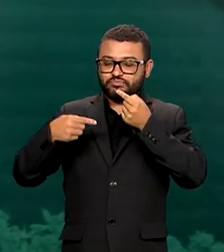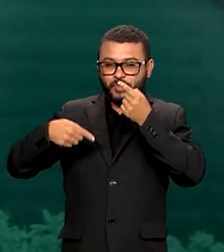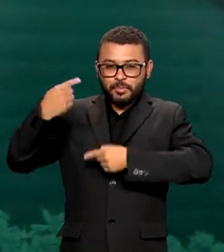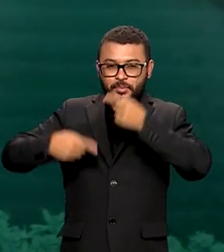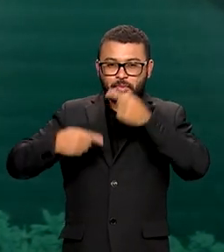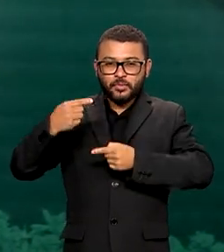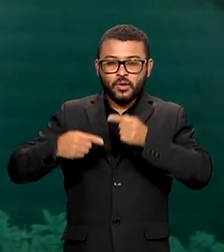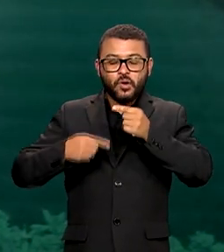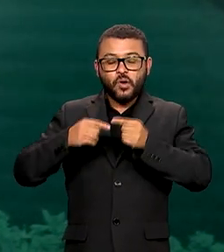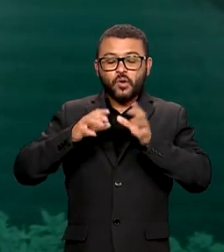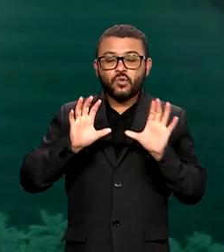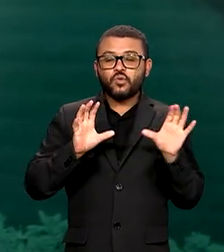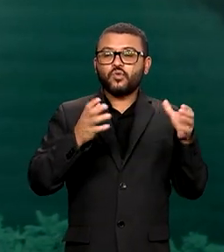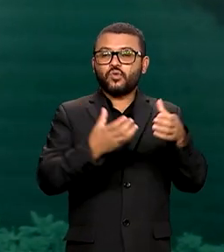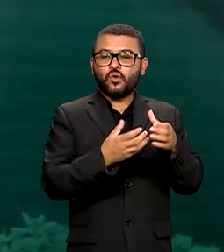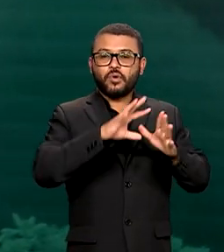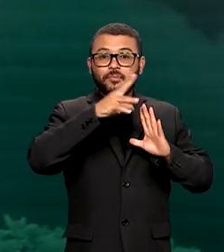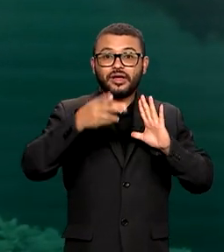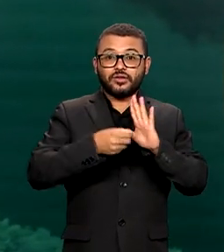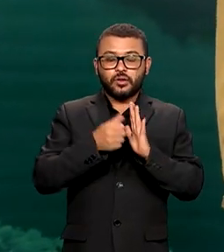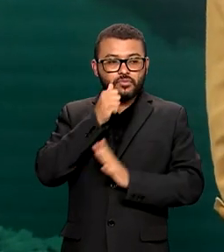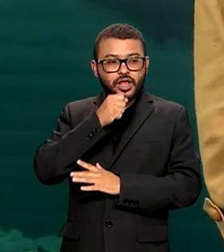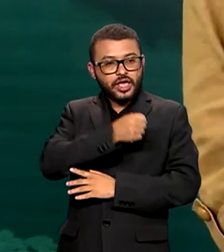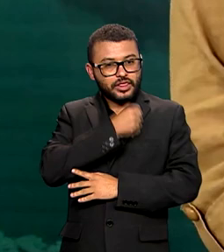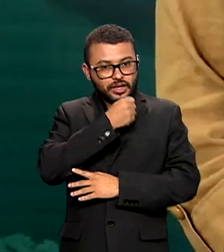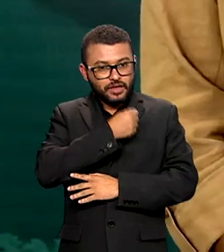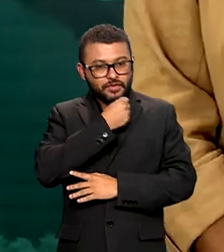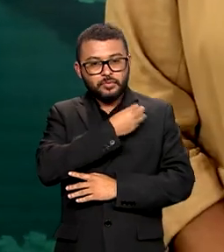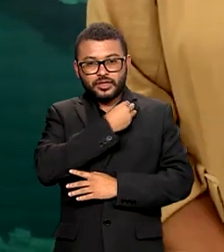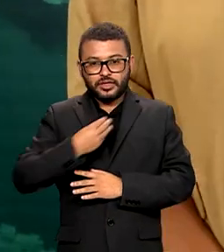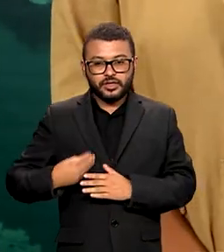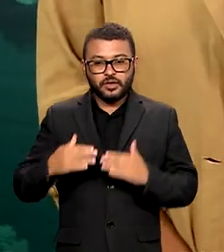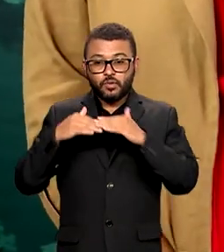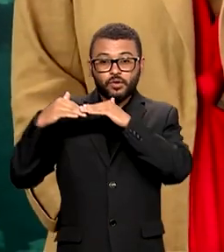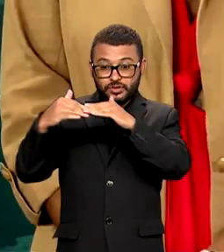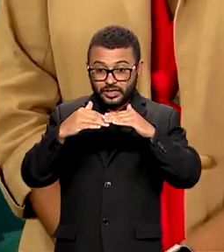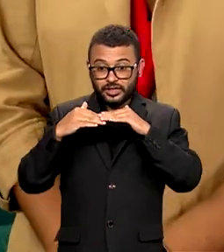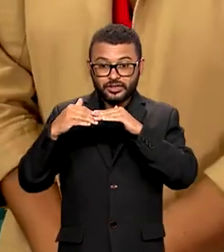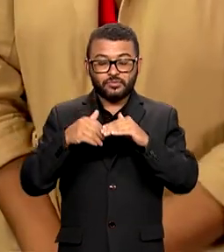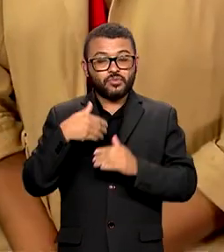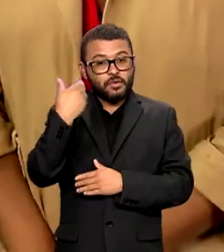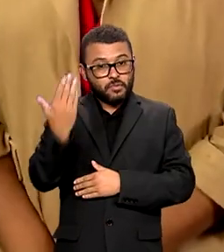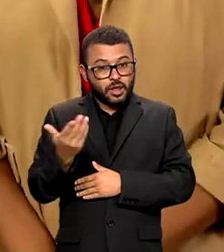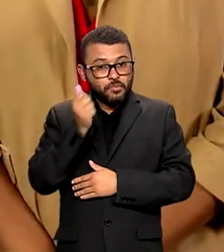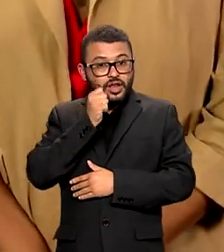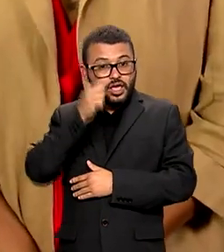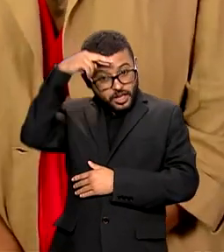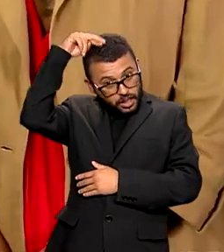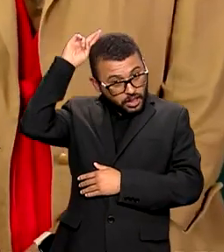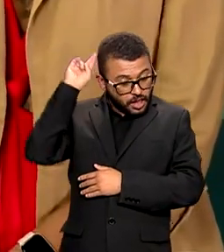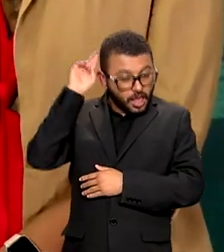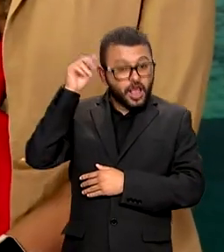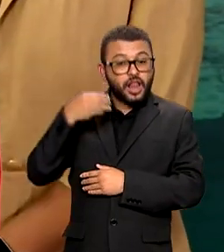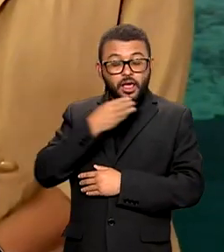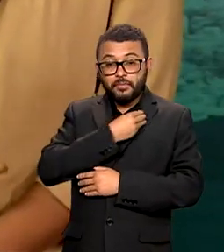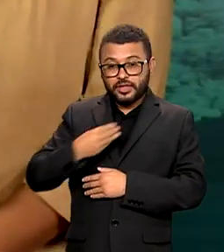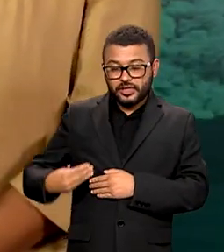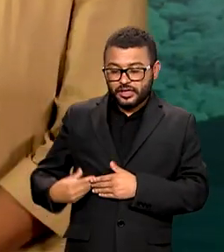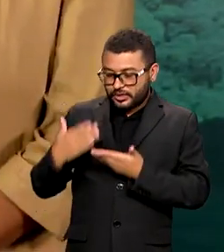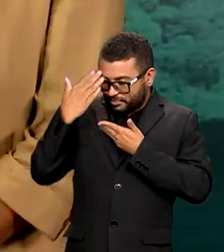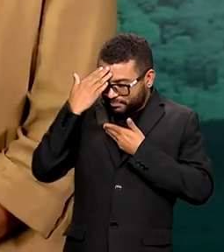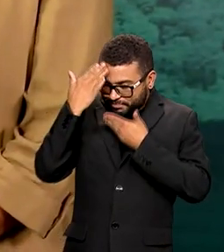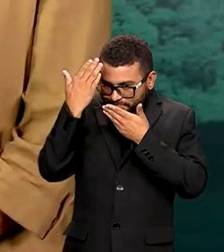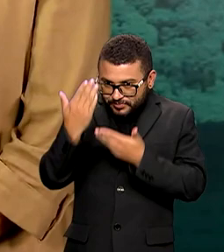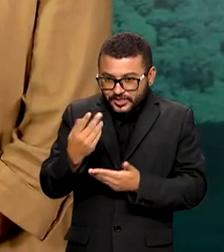da Amazônia. E agora a nossa entrevistada é a ministra da Igualdade Racial, Aniele Franco. Ministra, agradeço